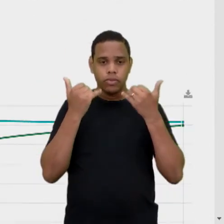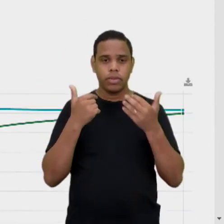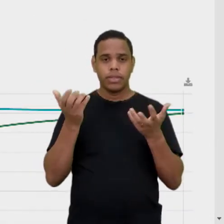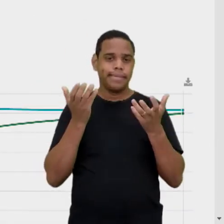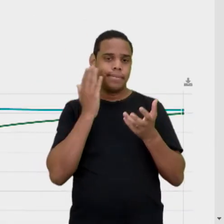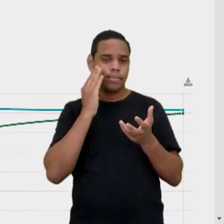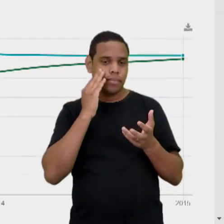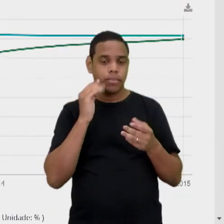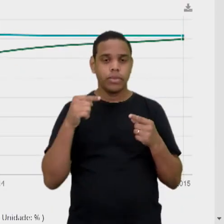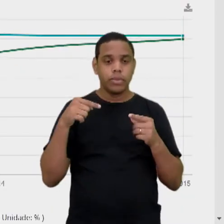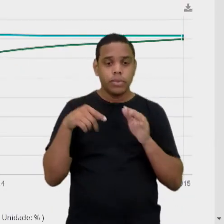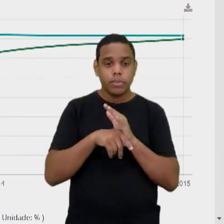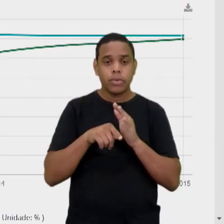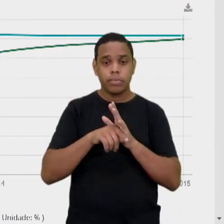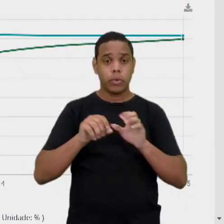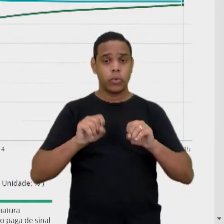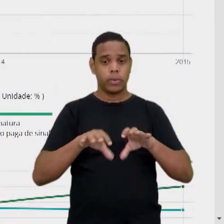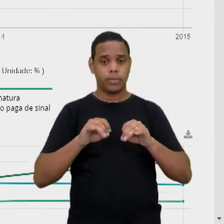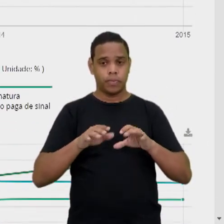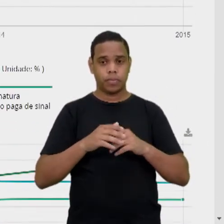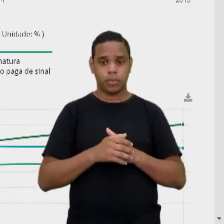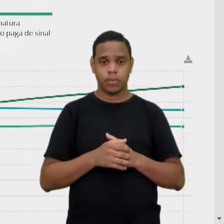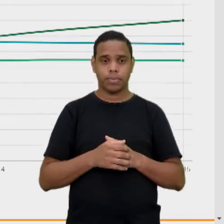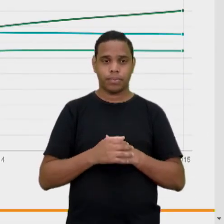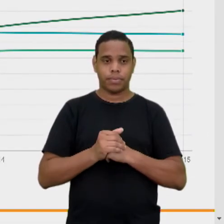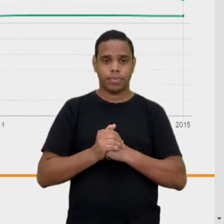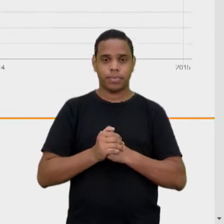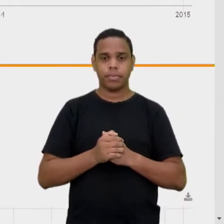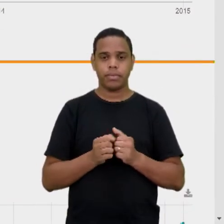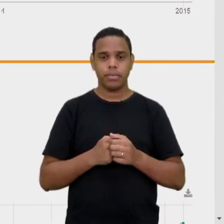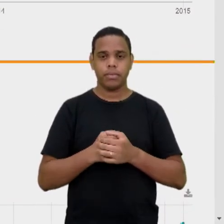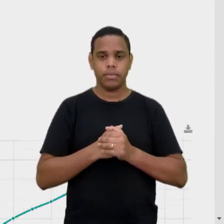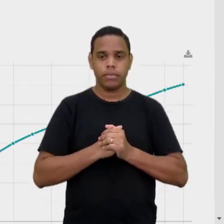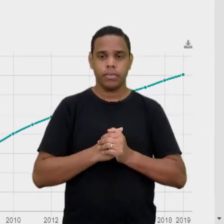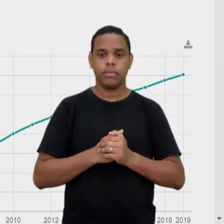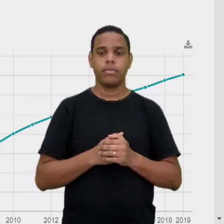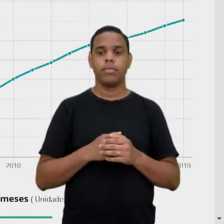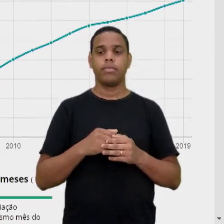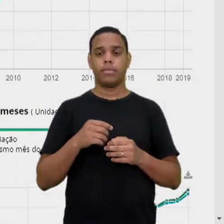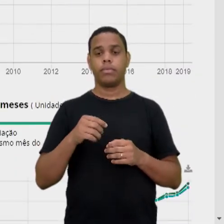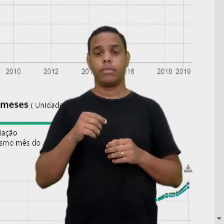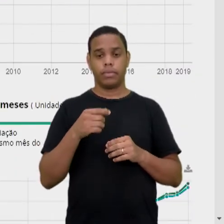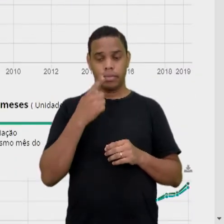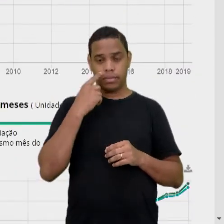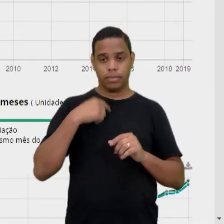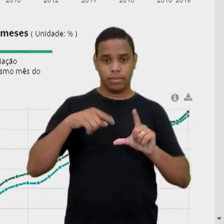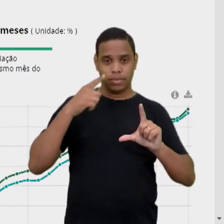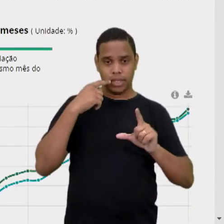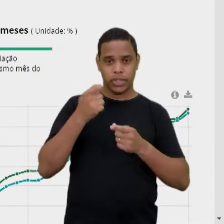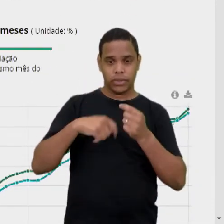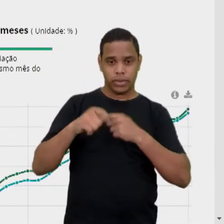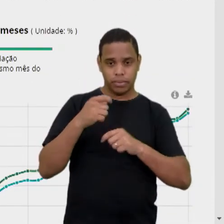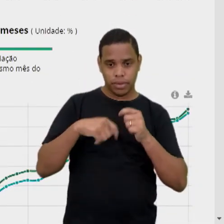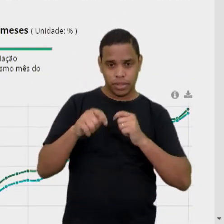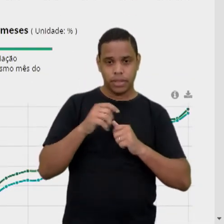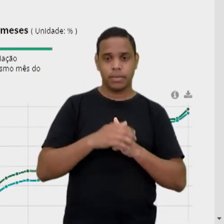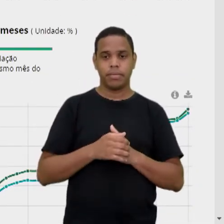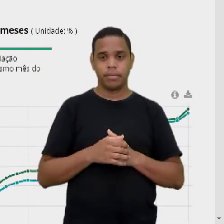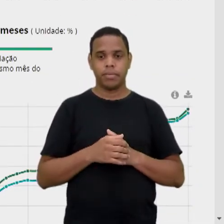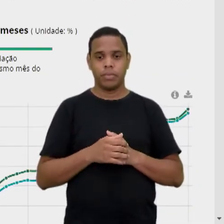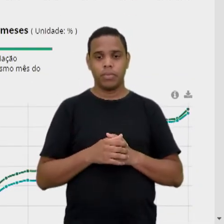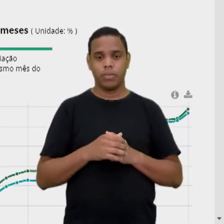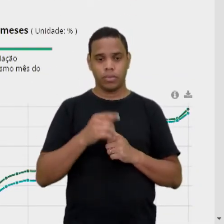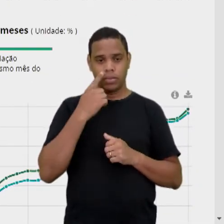dados relativos à educação. Então eu tô aqui, ó, mexendo no mouse, né? Eu tô aqui, ó, vendo economia, né? Eu tô